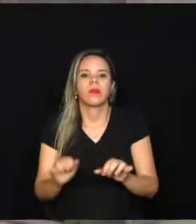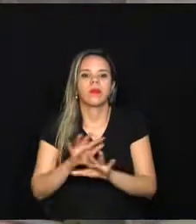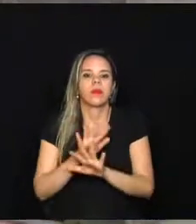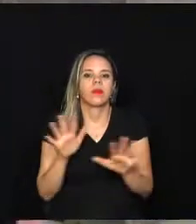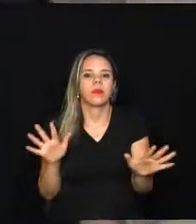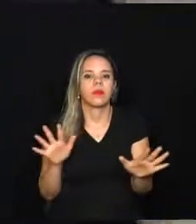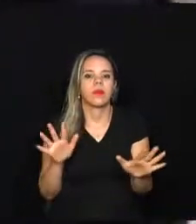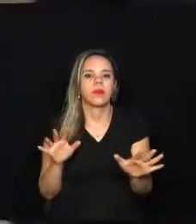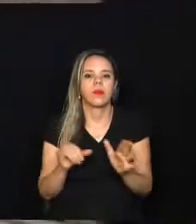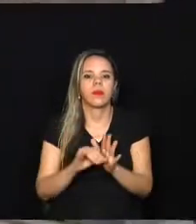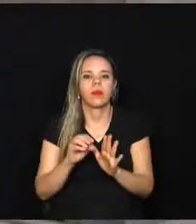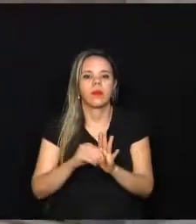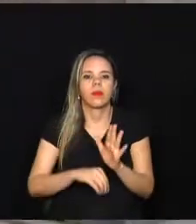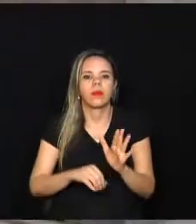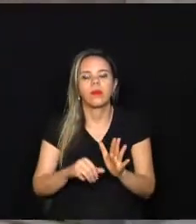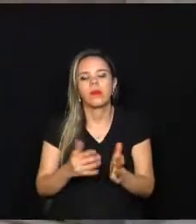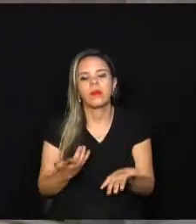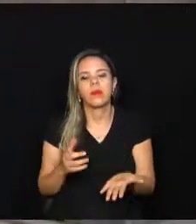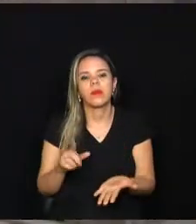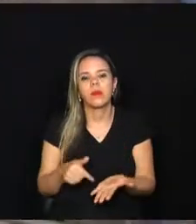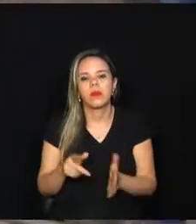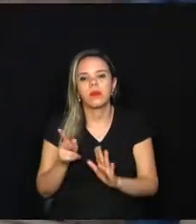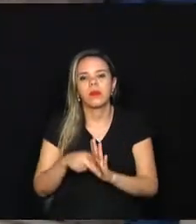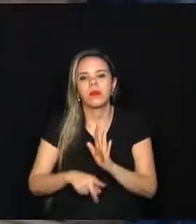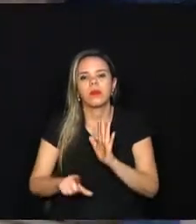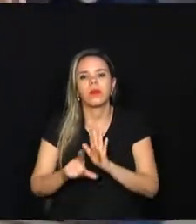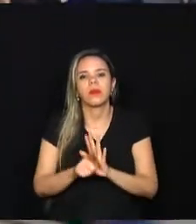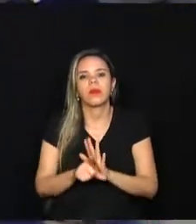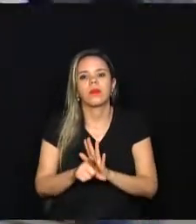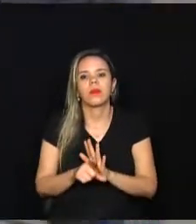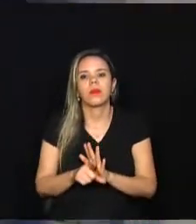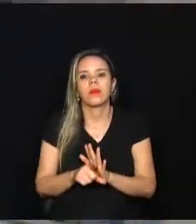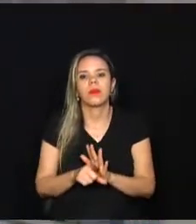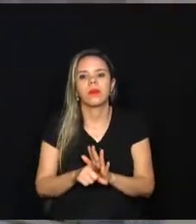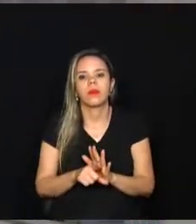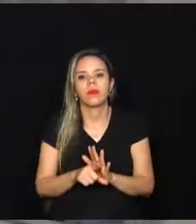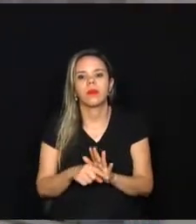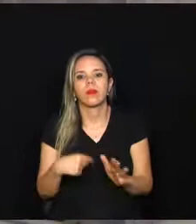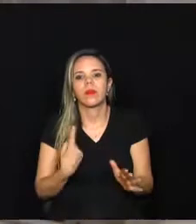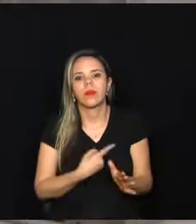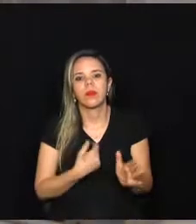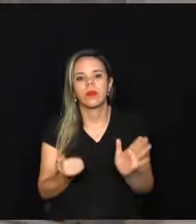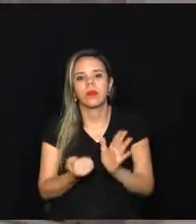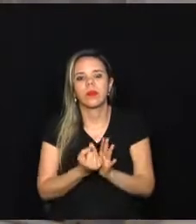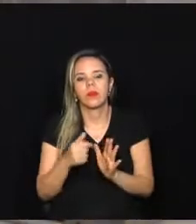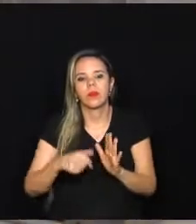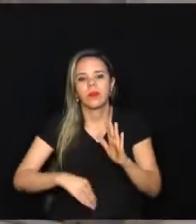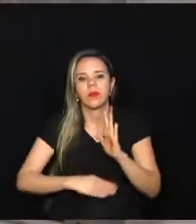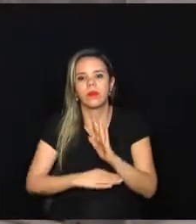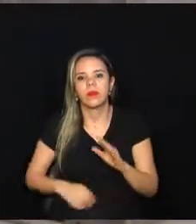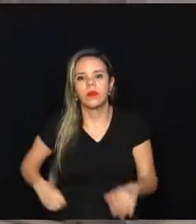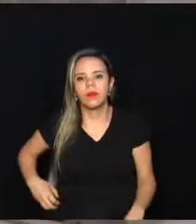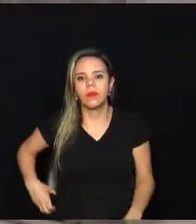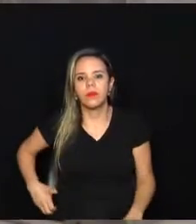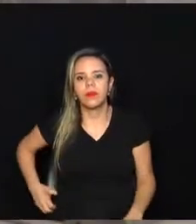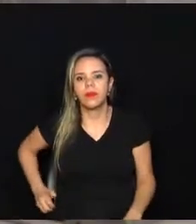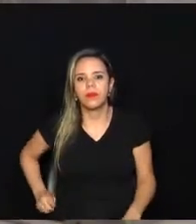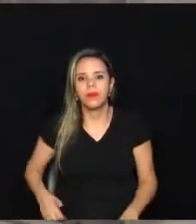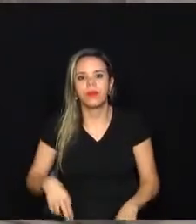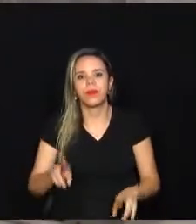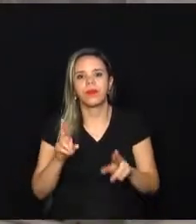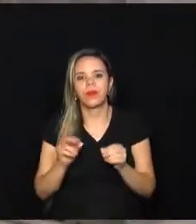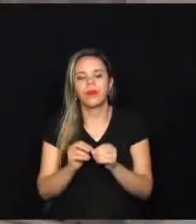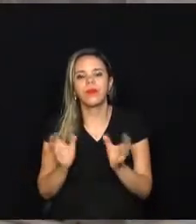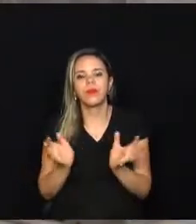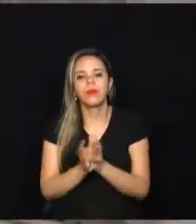e no Diário Oficial do município. É um projeto de lei que nós protocolamos aqui na casa, esperamos que ele passe pela